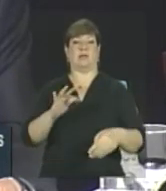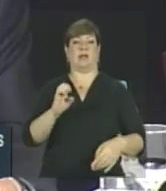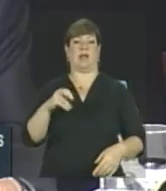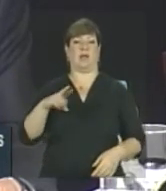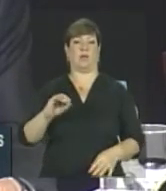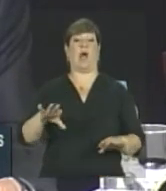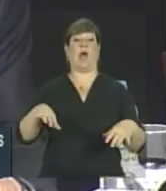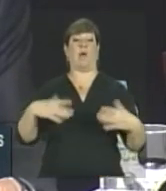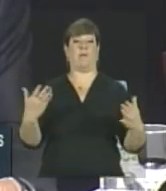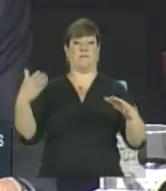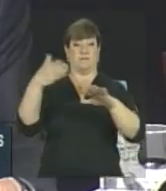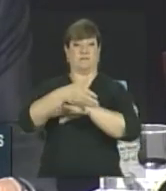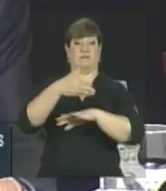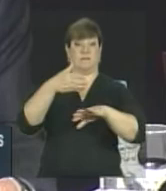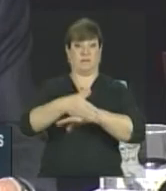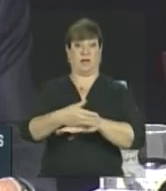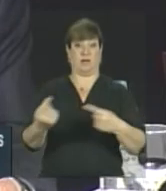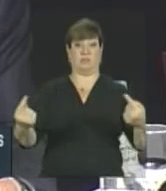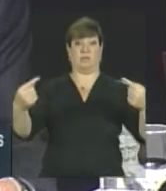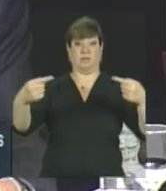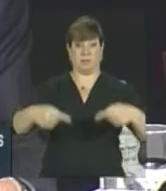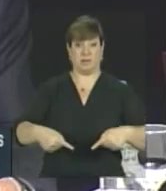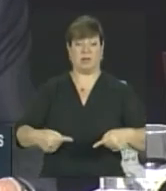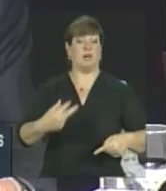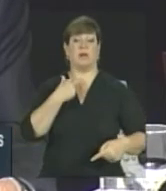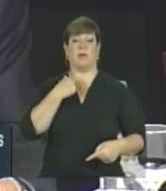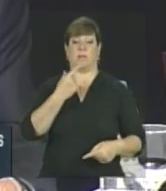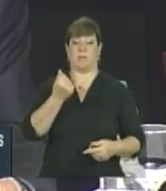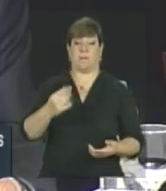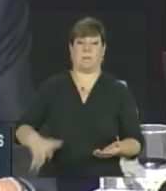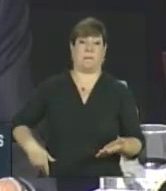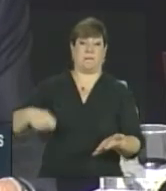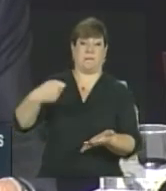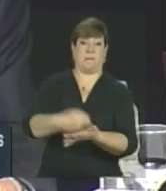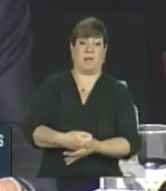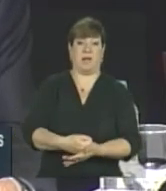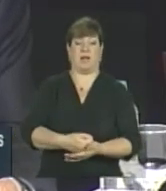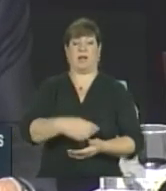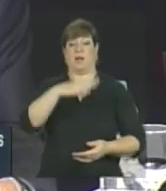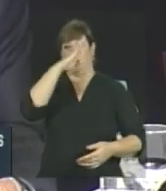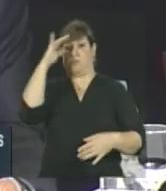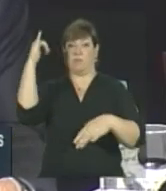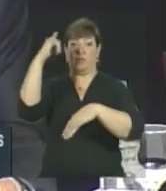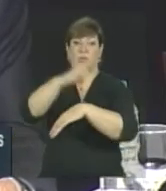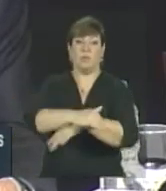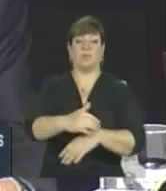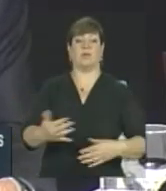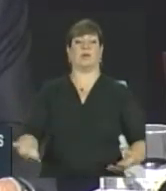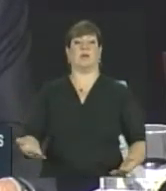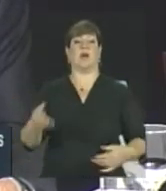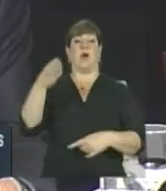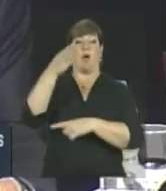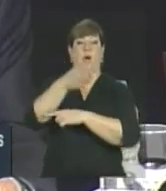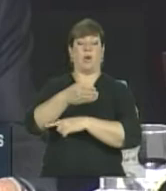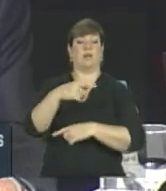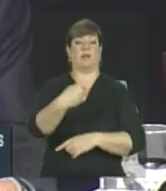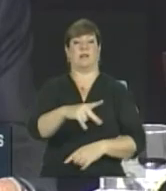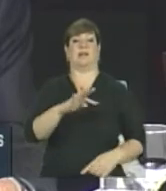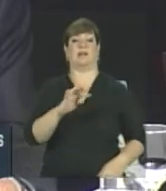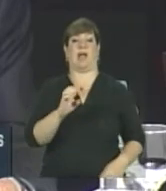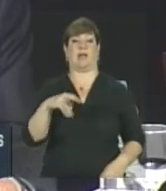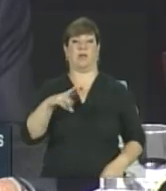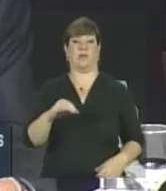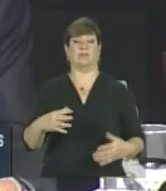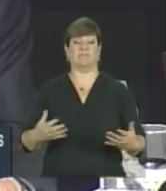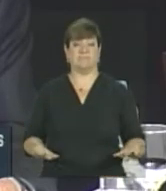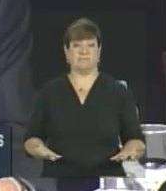vai participar das competições, não pode pagar a passagem do técnico, não pode pagar a hospedagem do técnico,